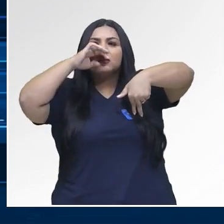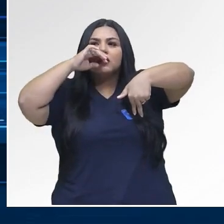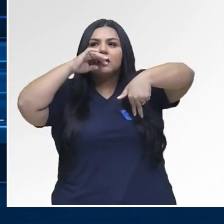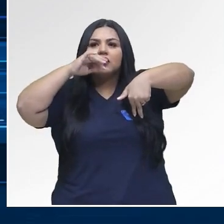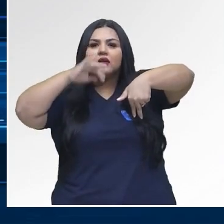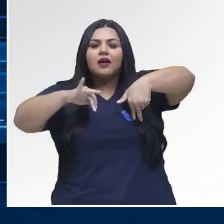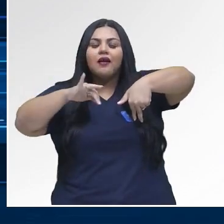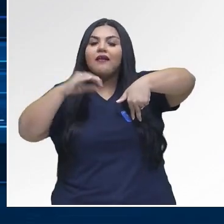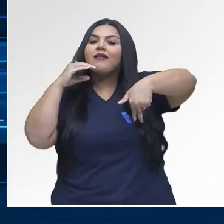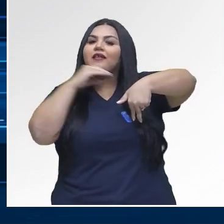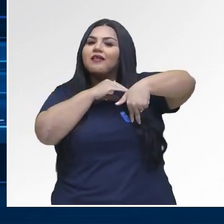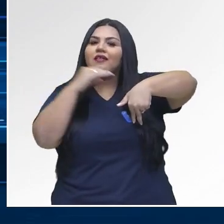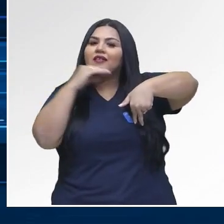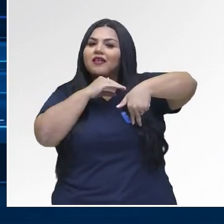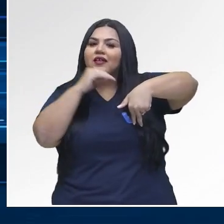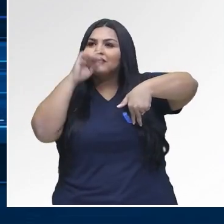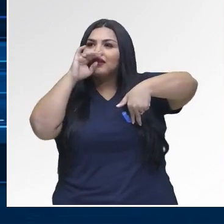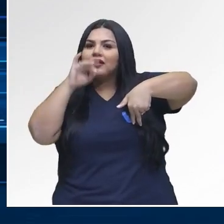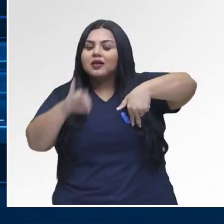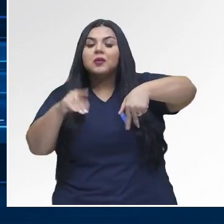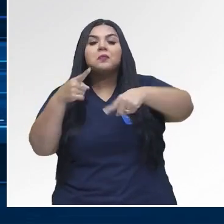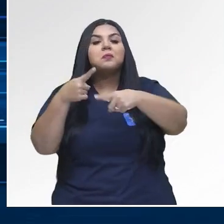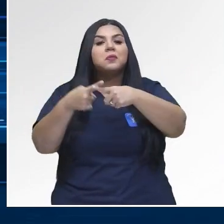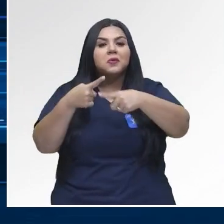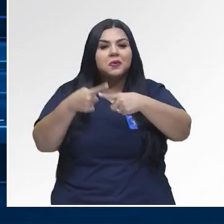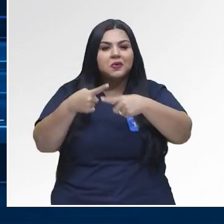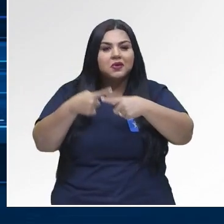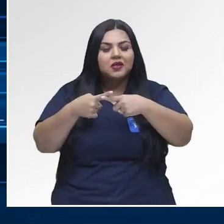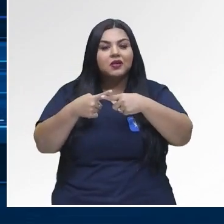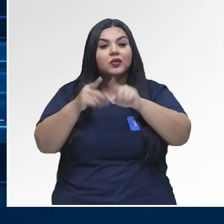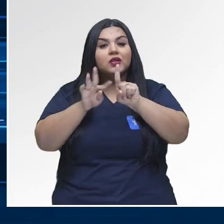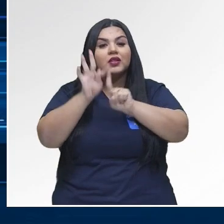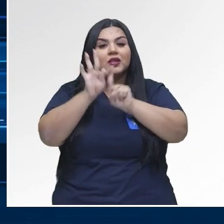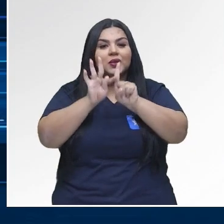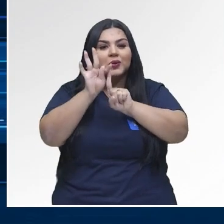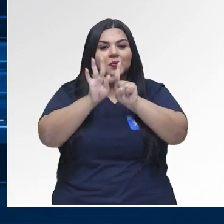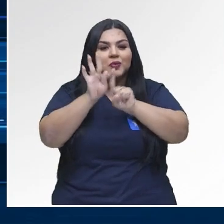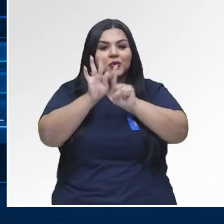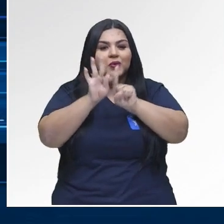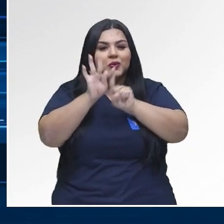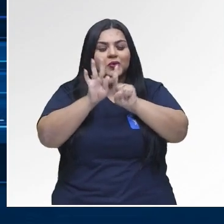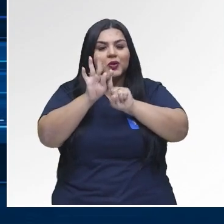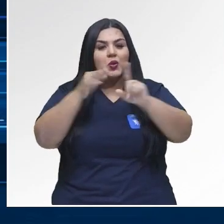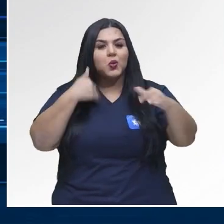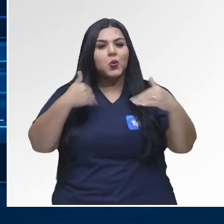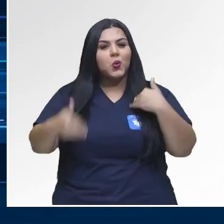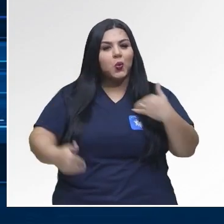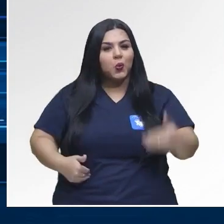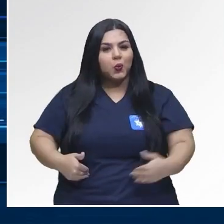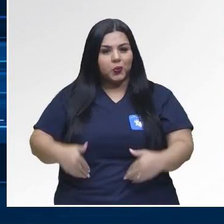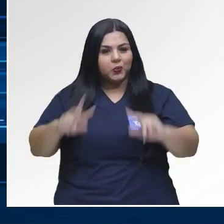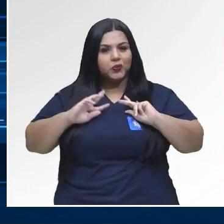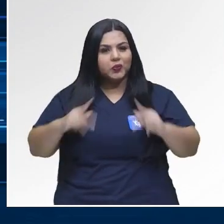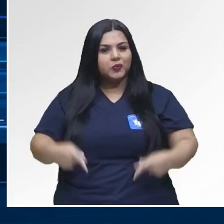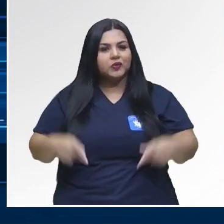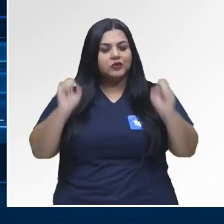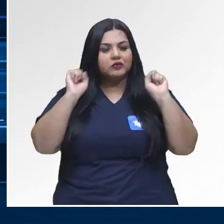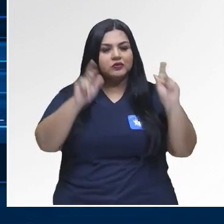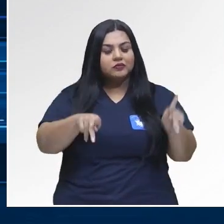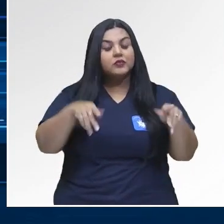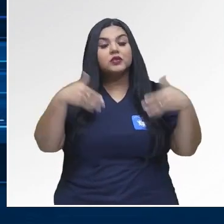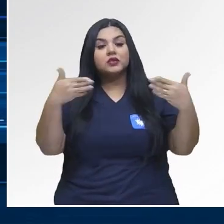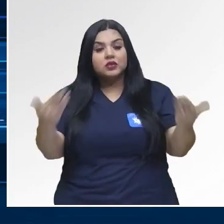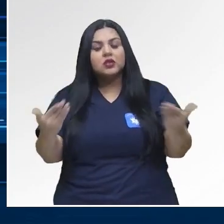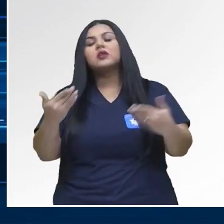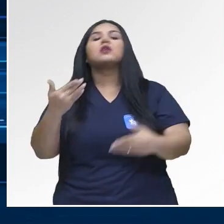da pessoa. Por quê? O ar está saindo com a temperatura do corpo humano, tá bom? Então, quando